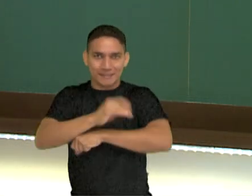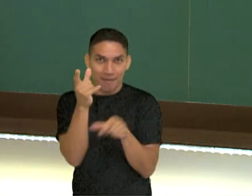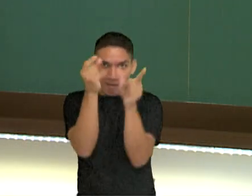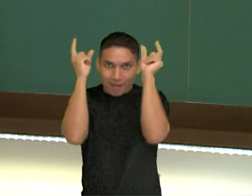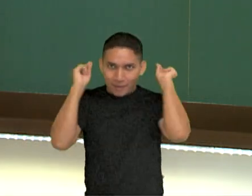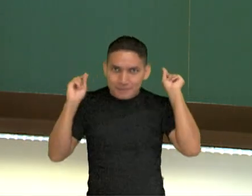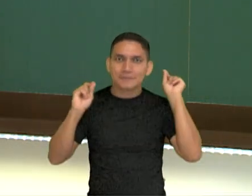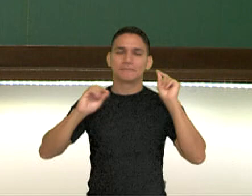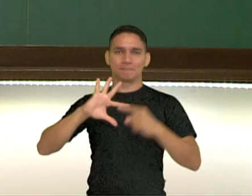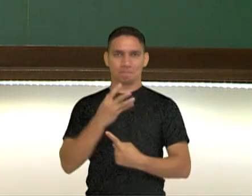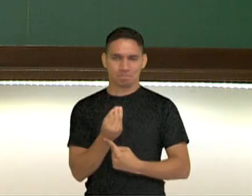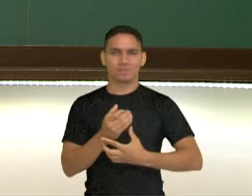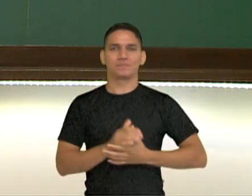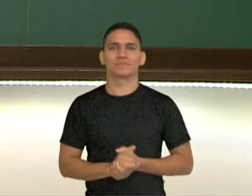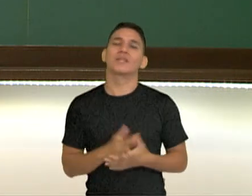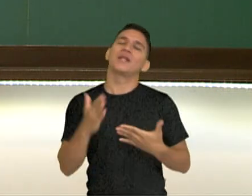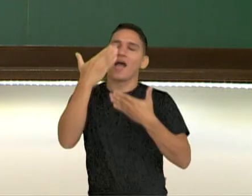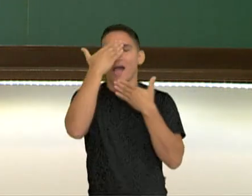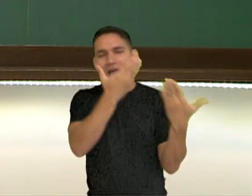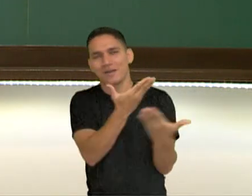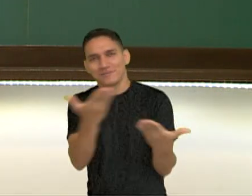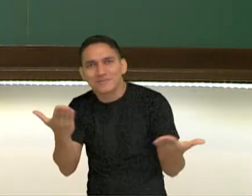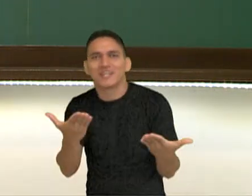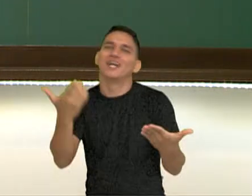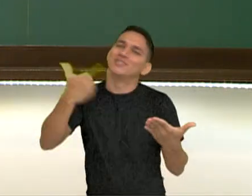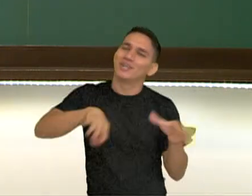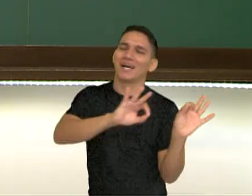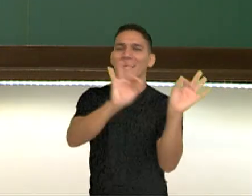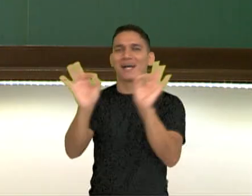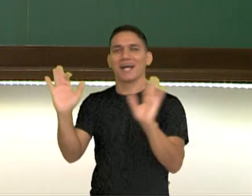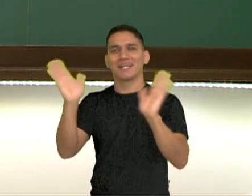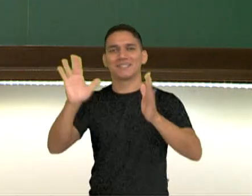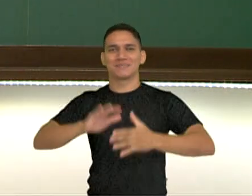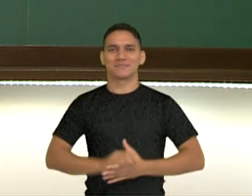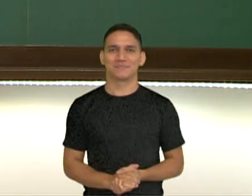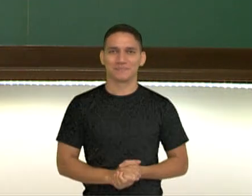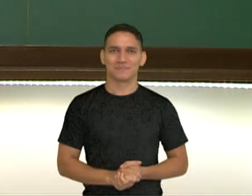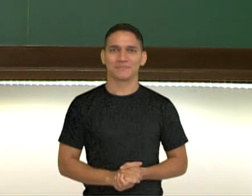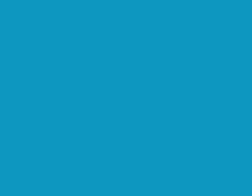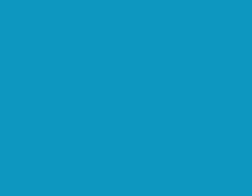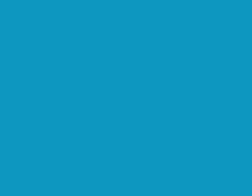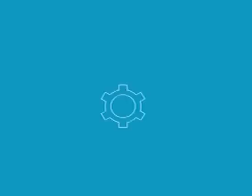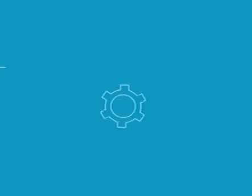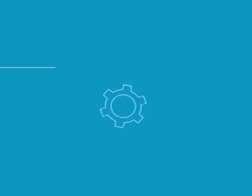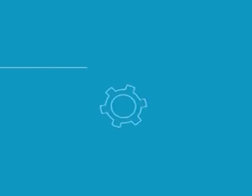e helênica. Então, agradeço a todos vocês por mais essa aula. Até a próxima, pessoal!